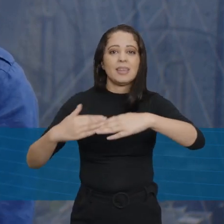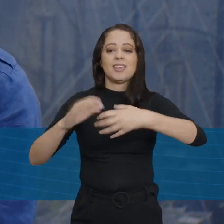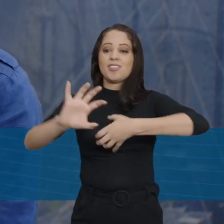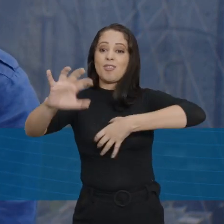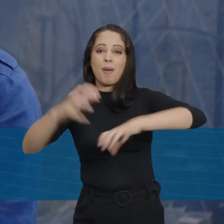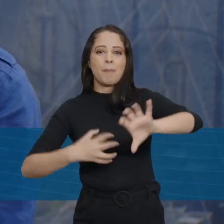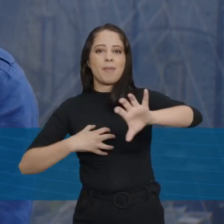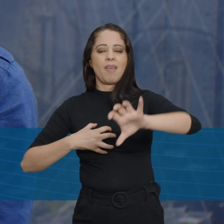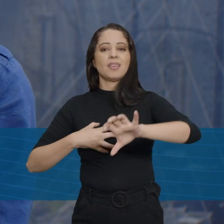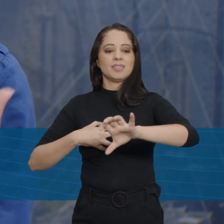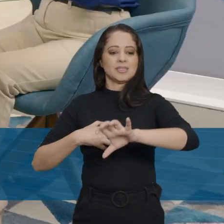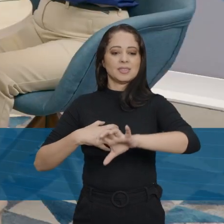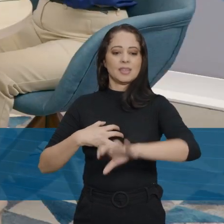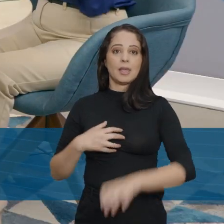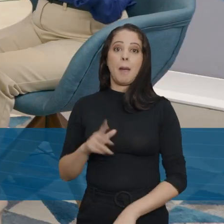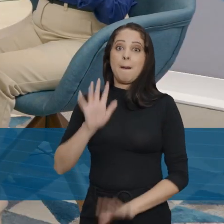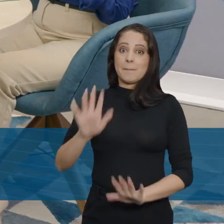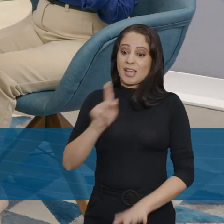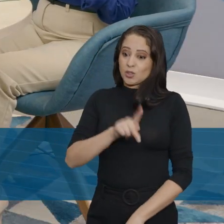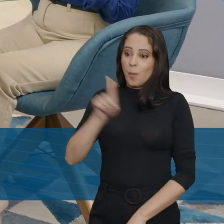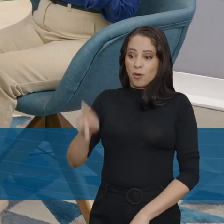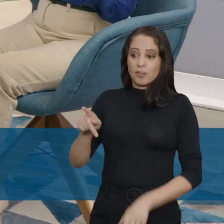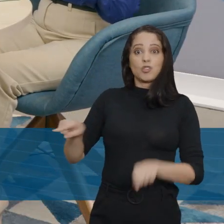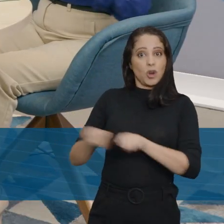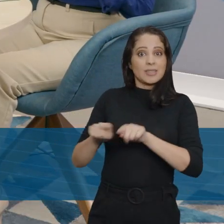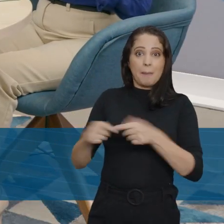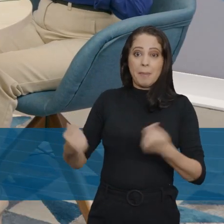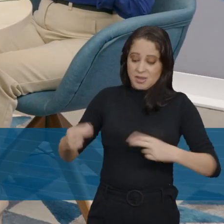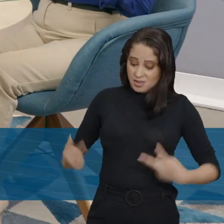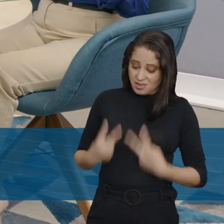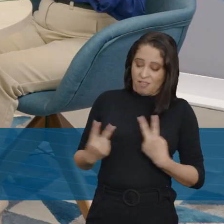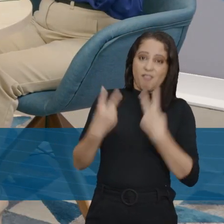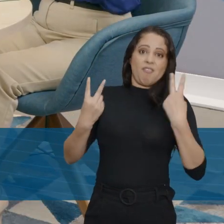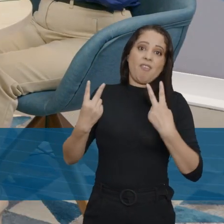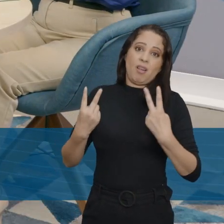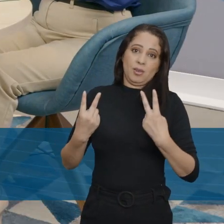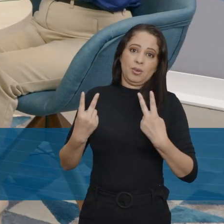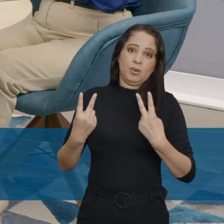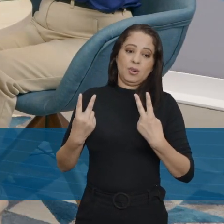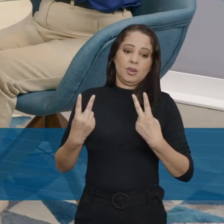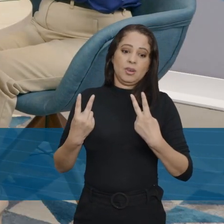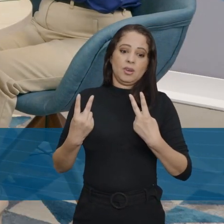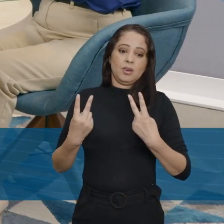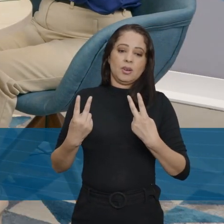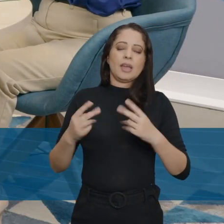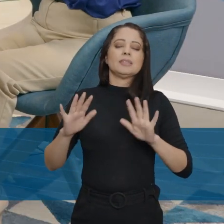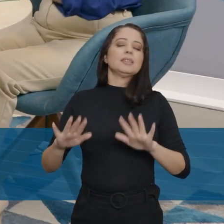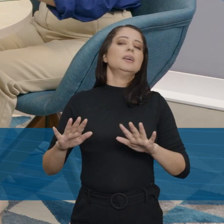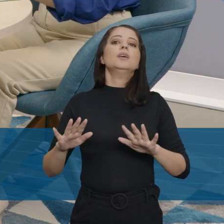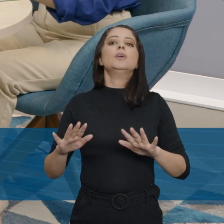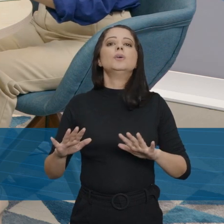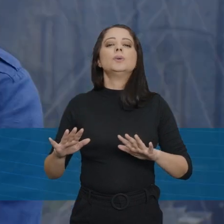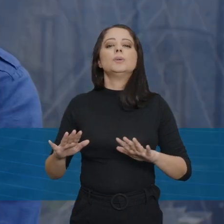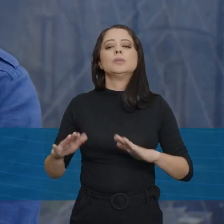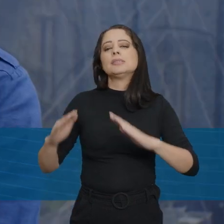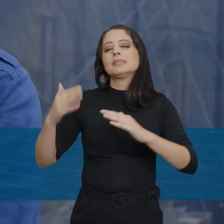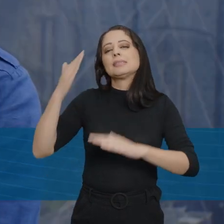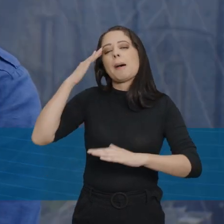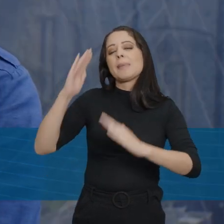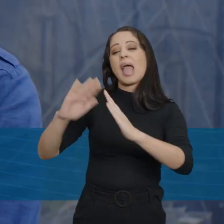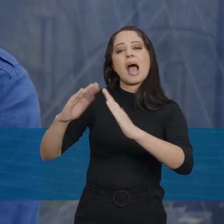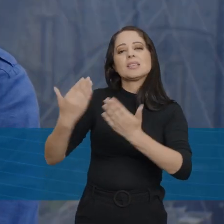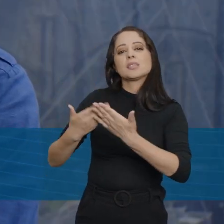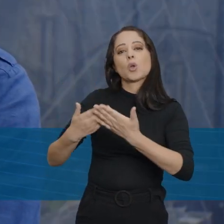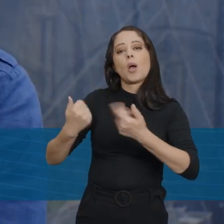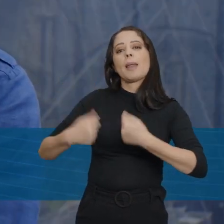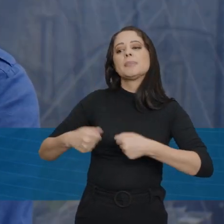precisam ser olhadas, só que o professor também precisa ser olhado, valorizado. Então, assim, é a gente conseguir lembrar da escola